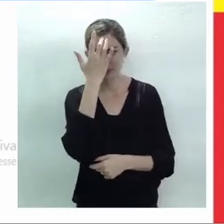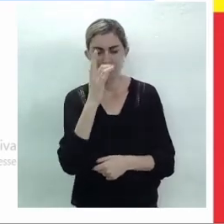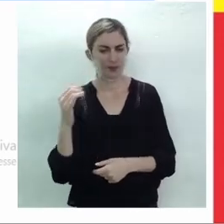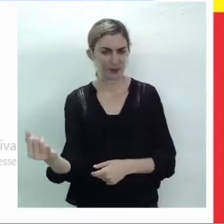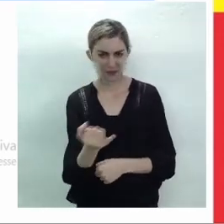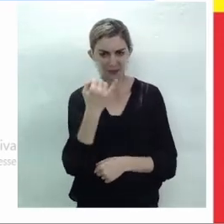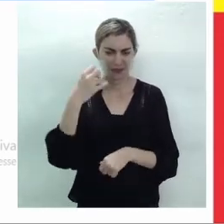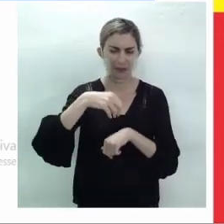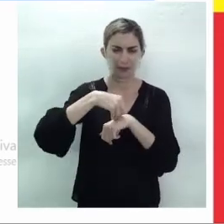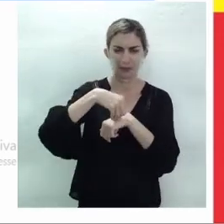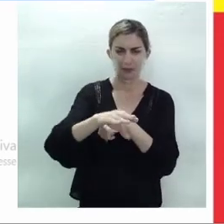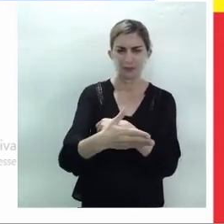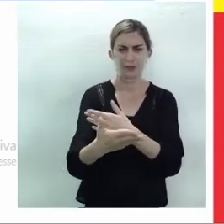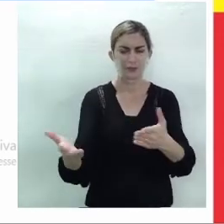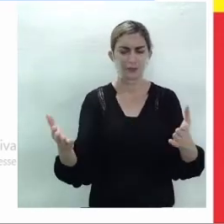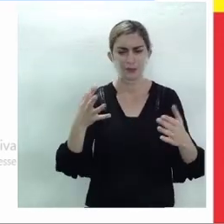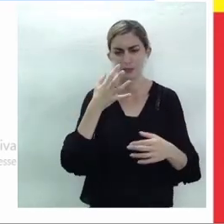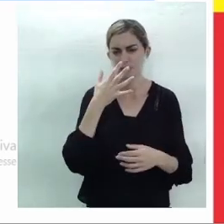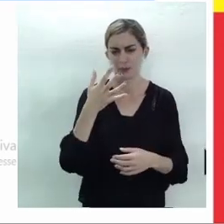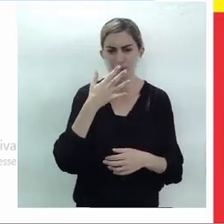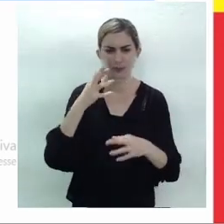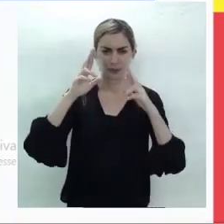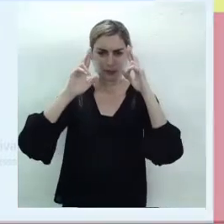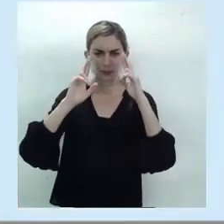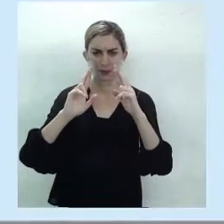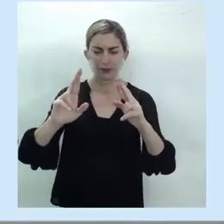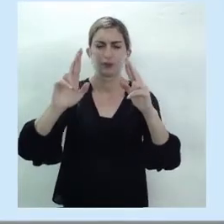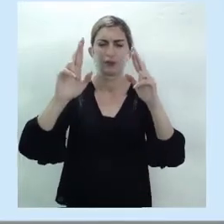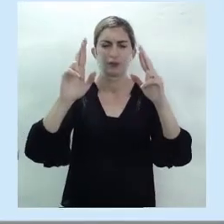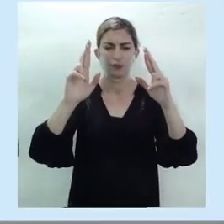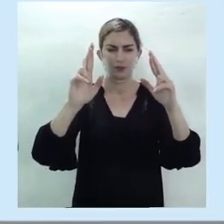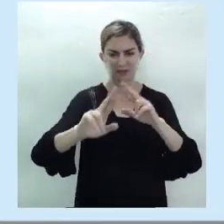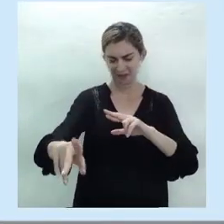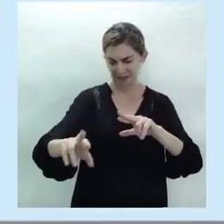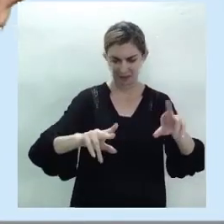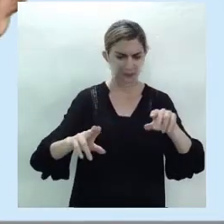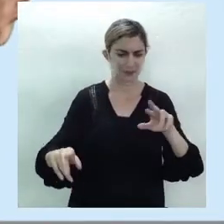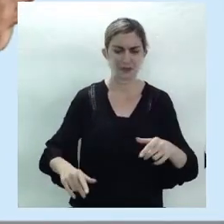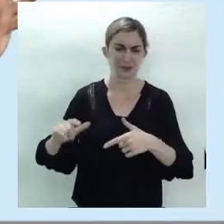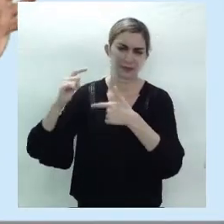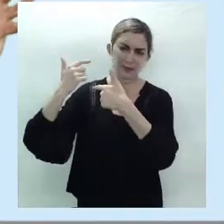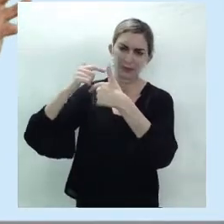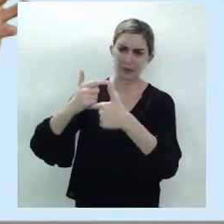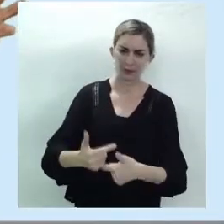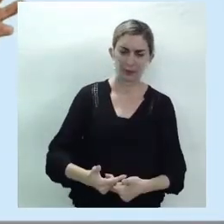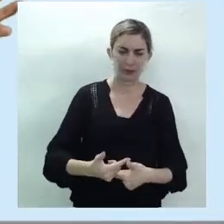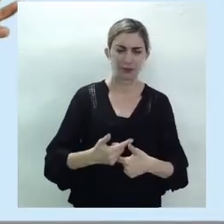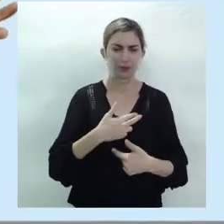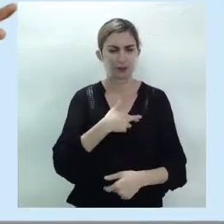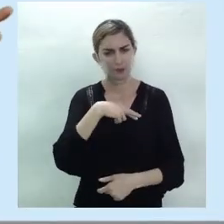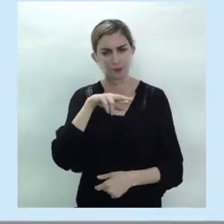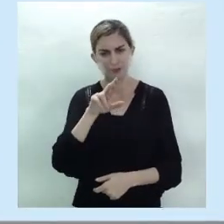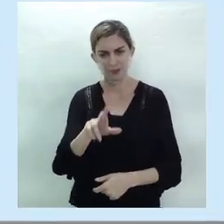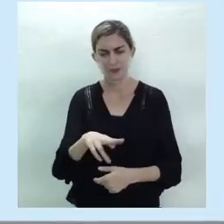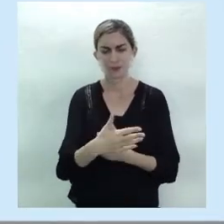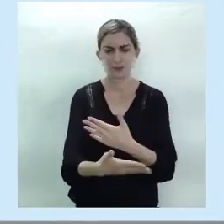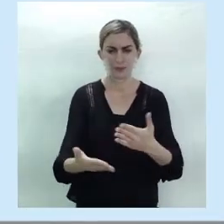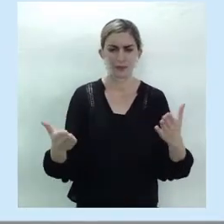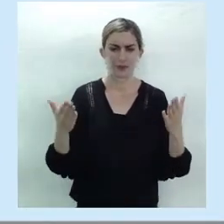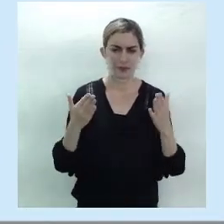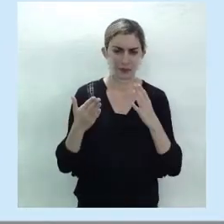importante salientar, é importante observar o respeito às diversas tradições religiosas,